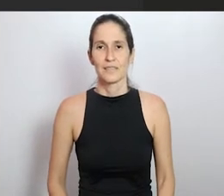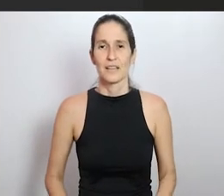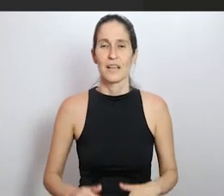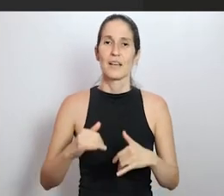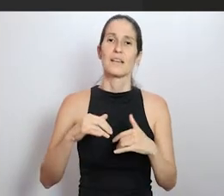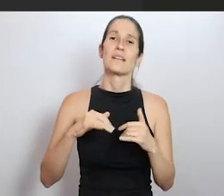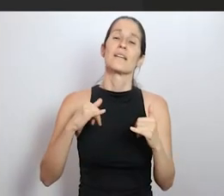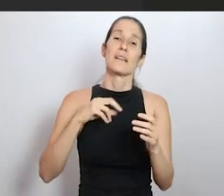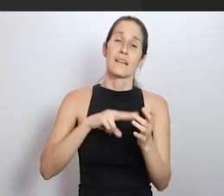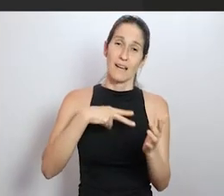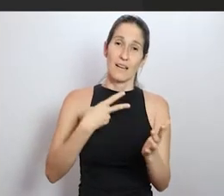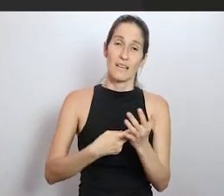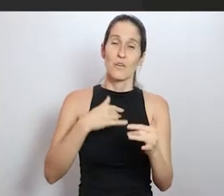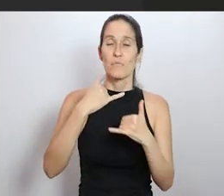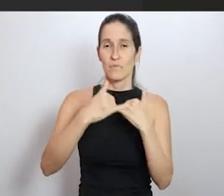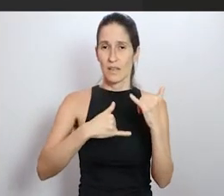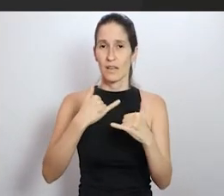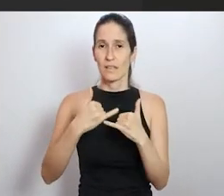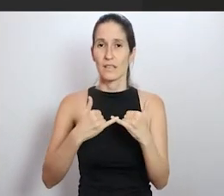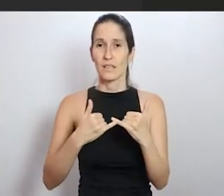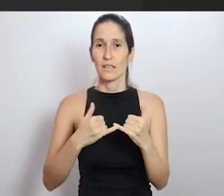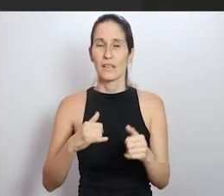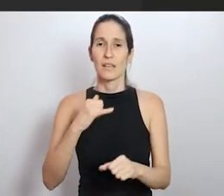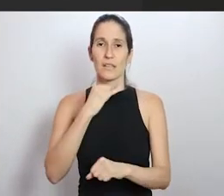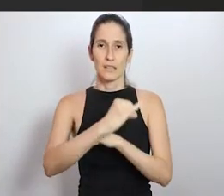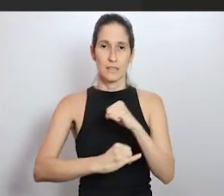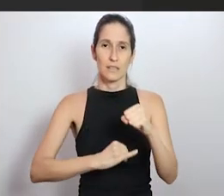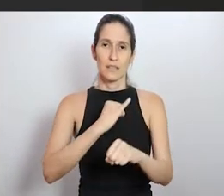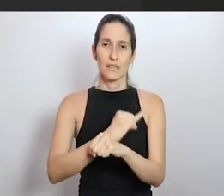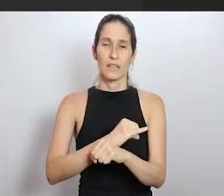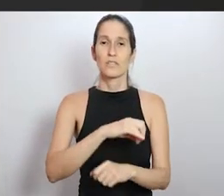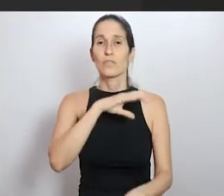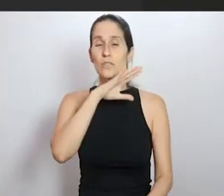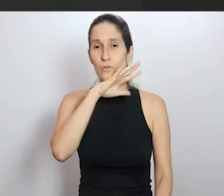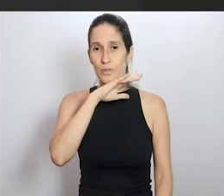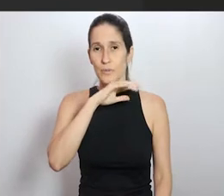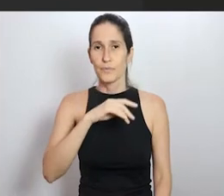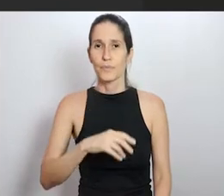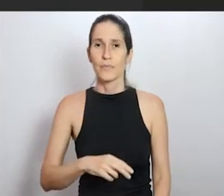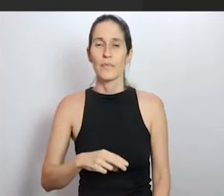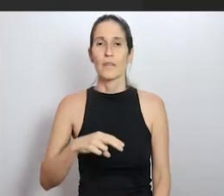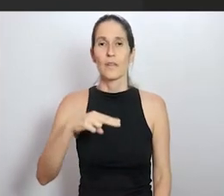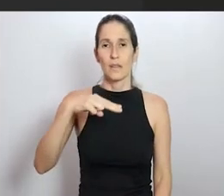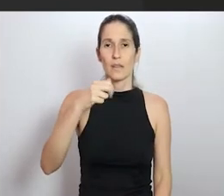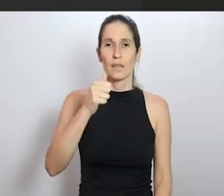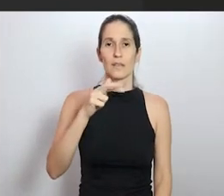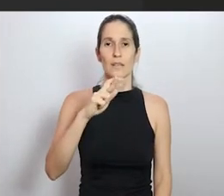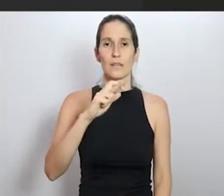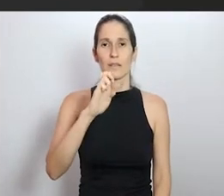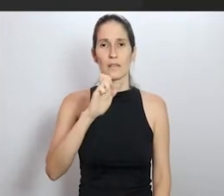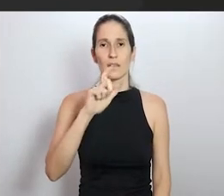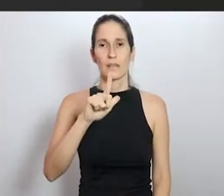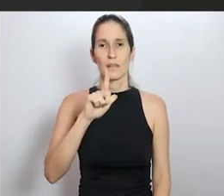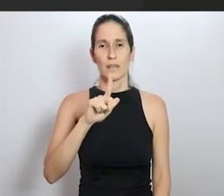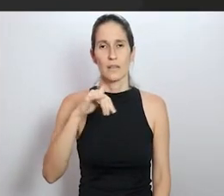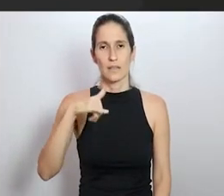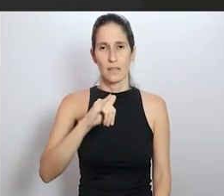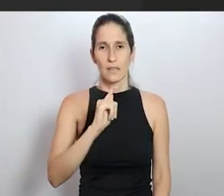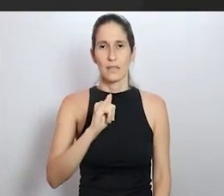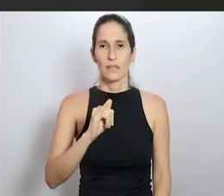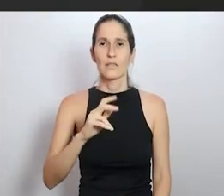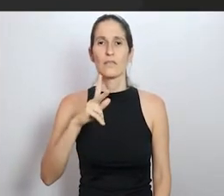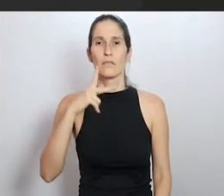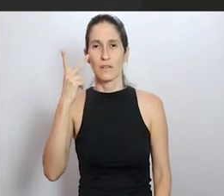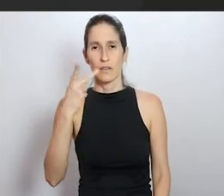Bom, eu queria... Eu acabei caindo, perdi o início. Narelli estava fazendo uma abertura, fez uma fala aí, eu peguei alguma coisa falando sobre